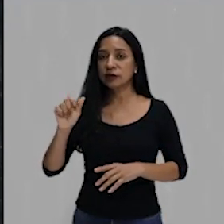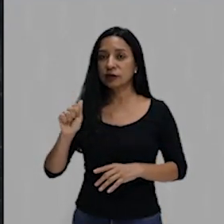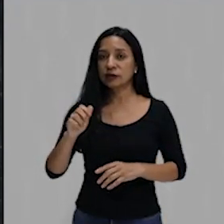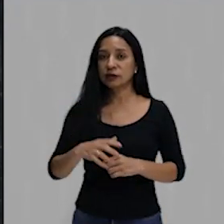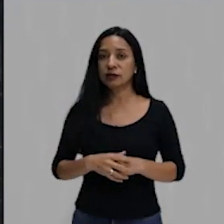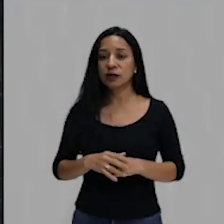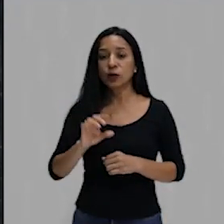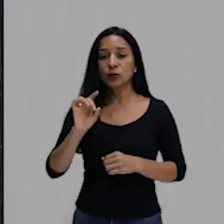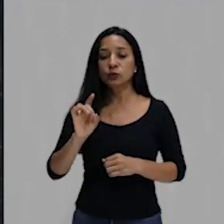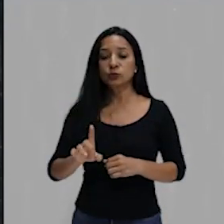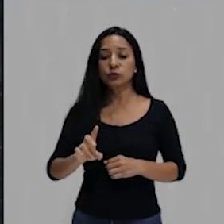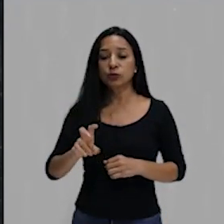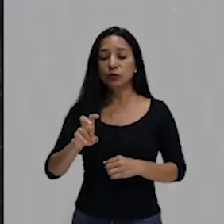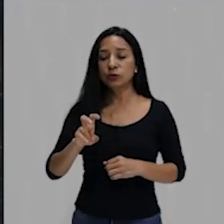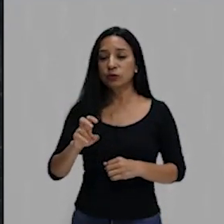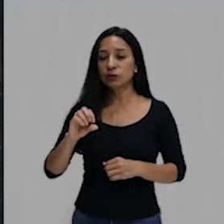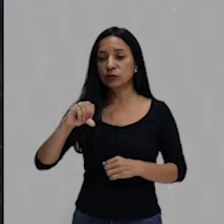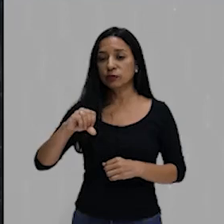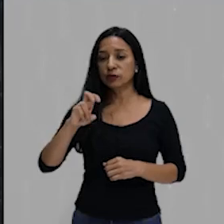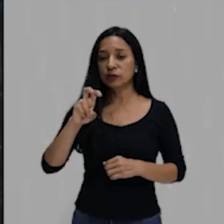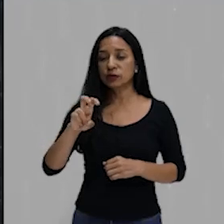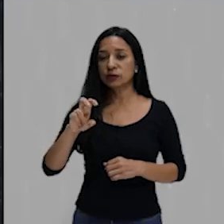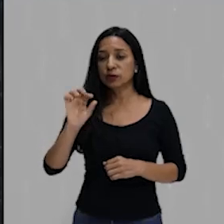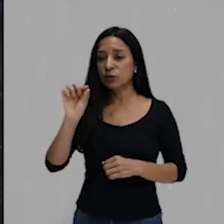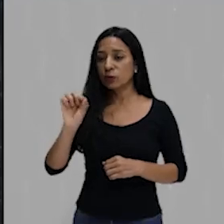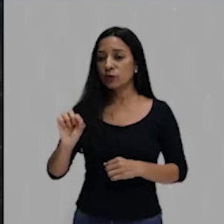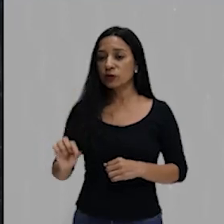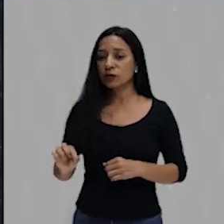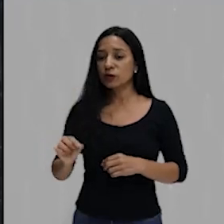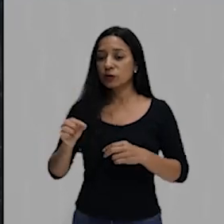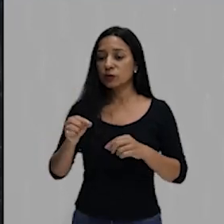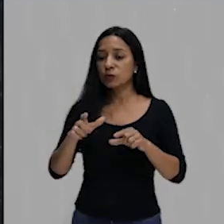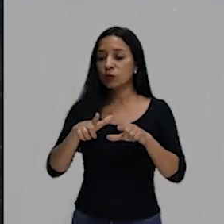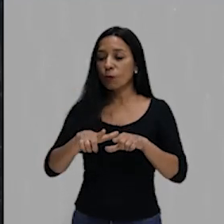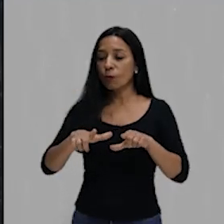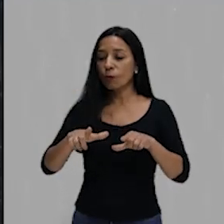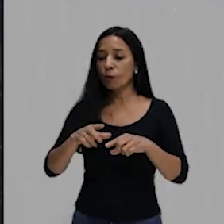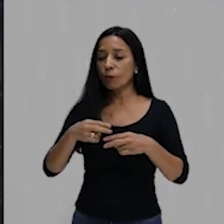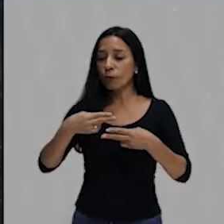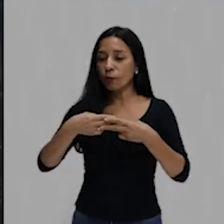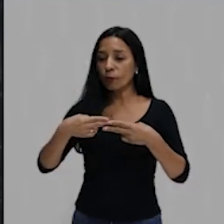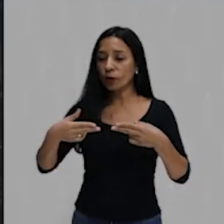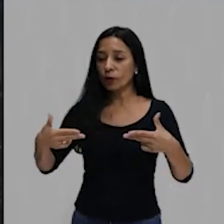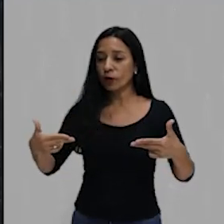Apenas 95% vão apresentar listras e 5%